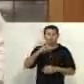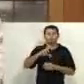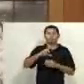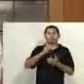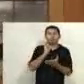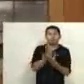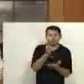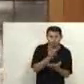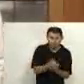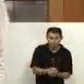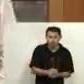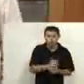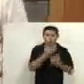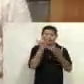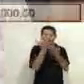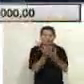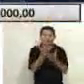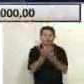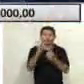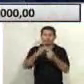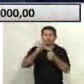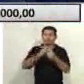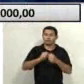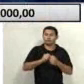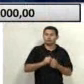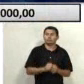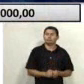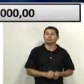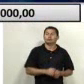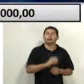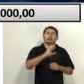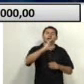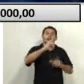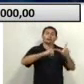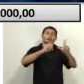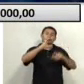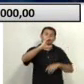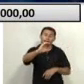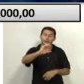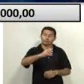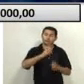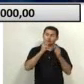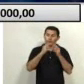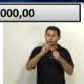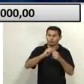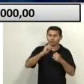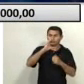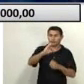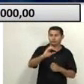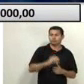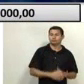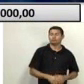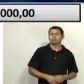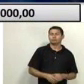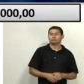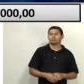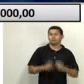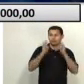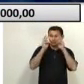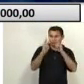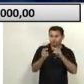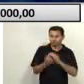daremos sequência a essa teleaula fazendo o item C, né? O mesmo enunciado fazendo o item C. Olha só que